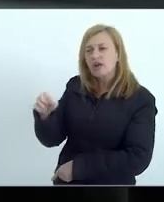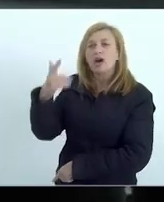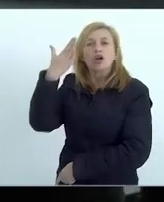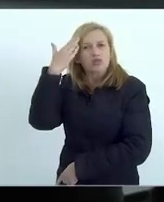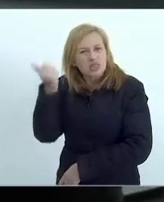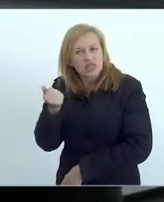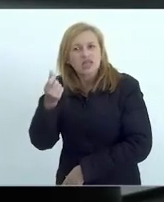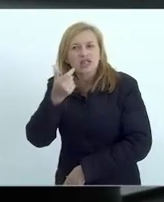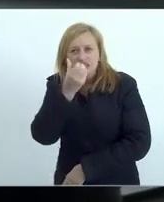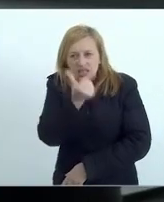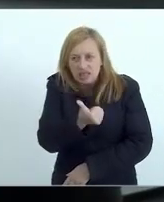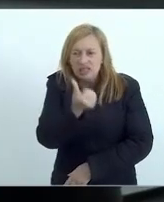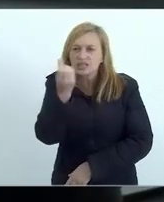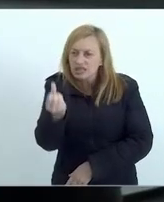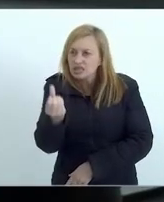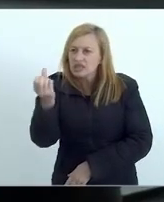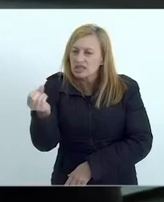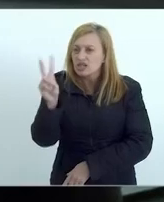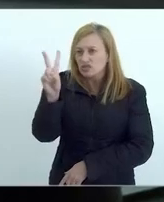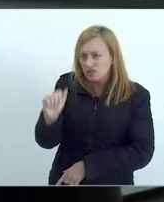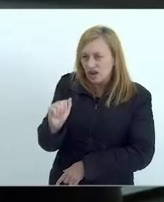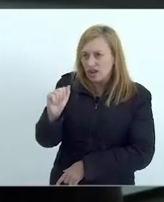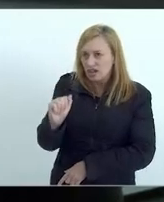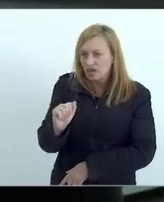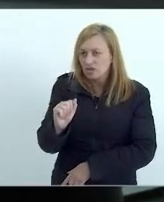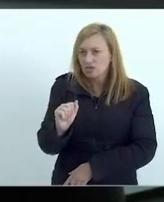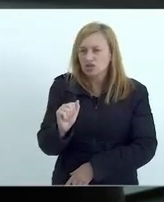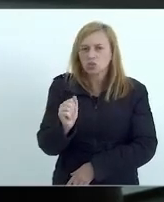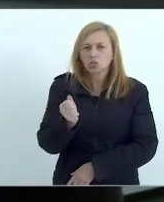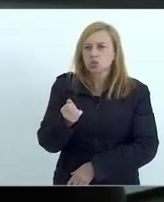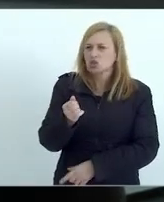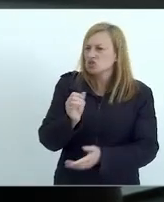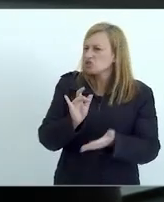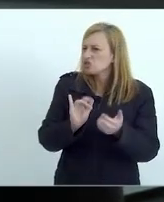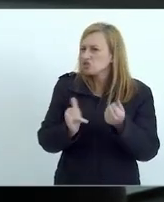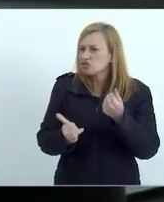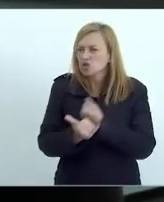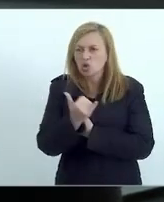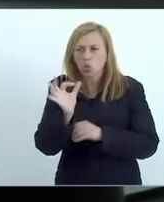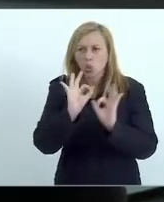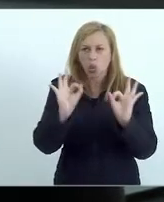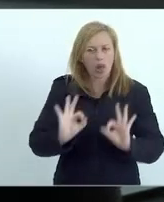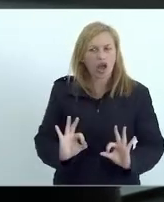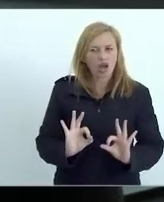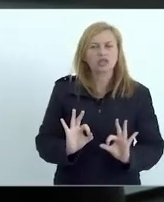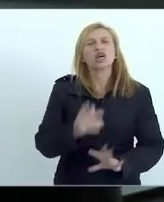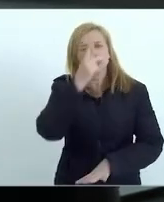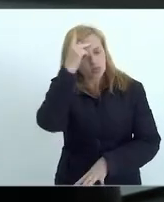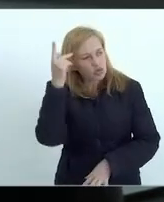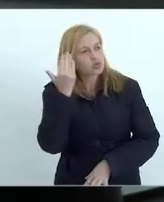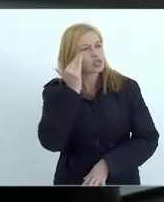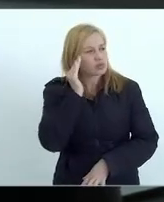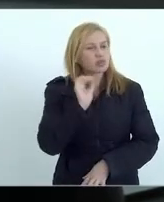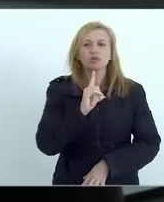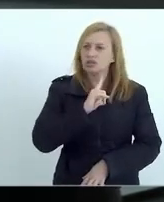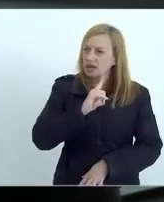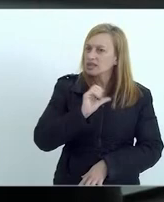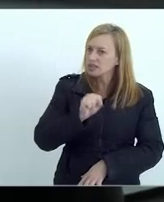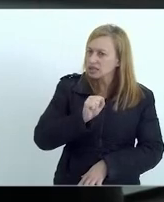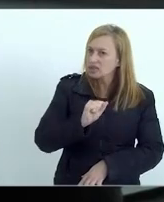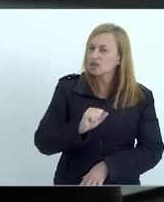sei que são 160 as vagas ninguém enganou ninguém falou nada as pessoas têm noção disso